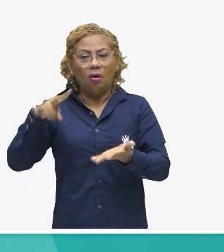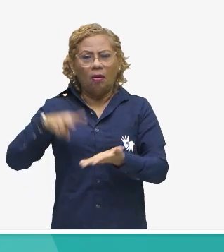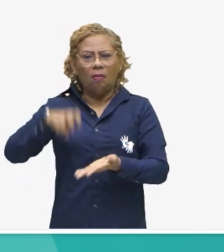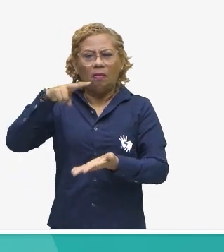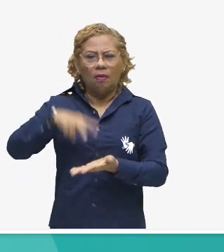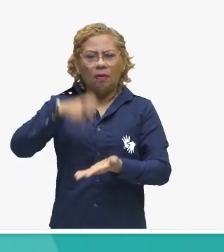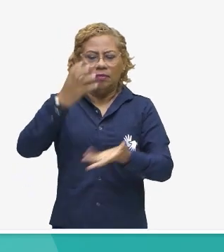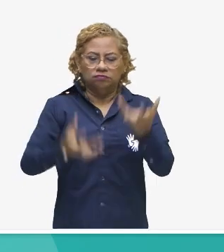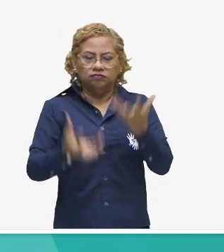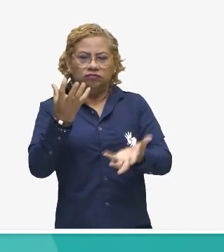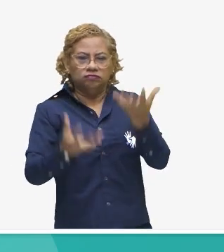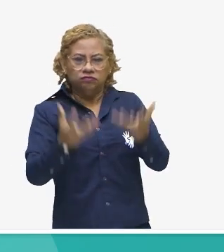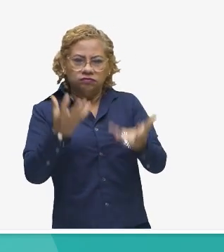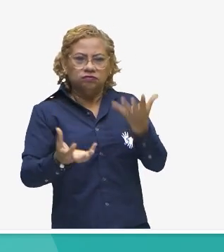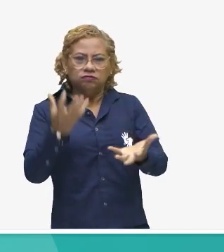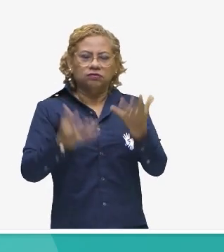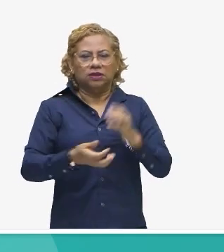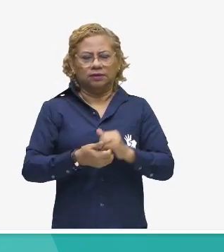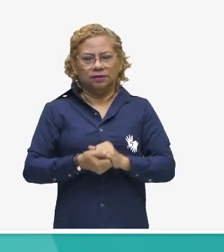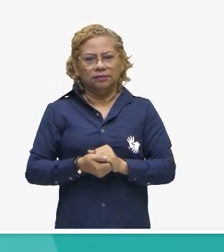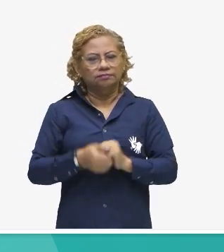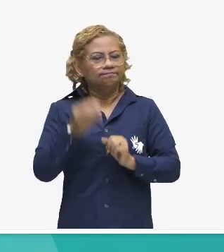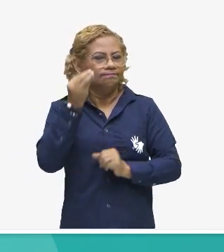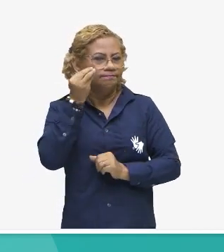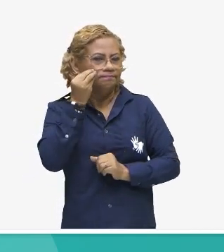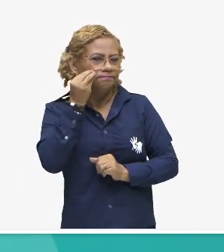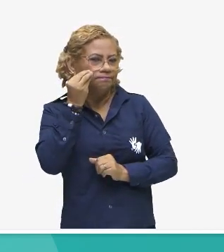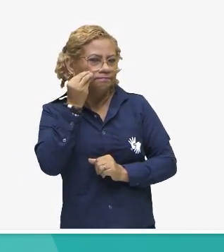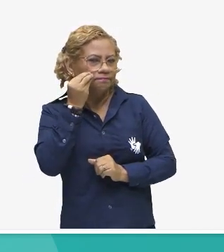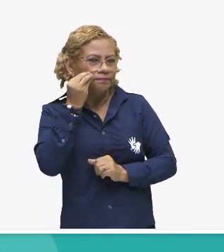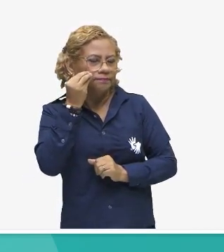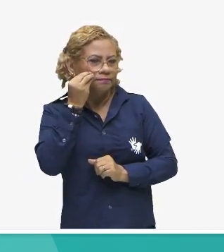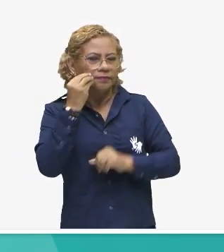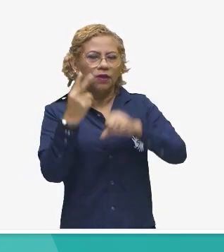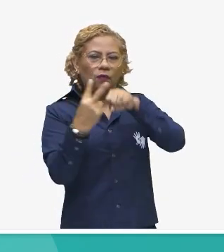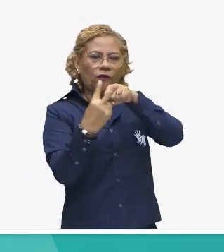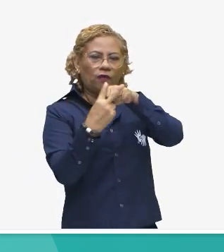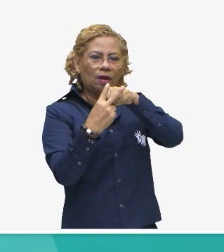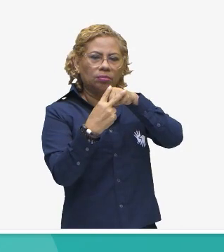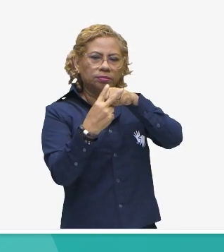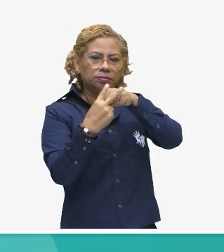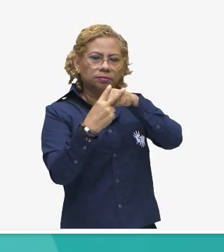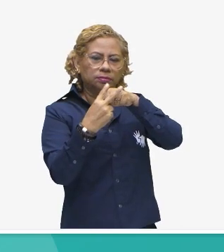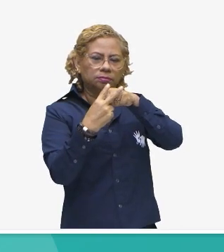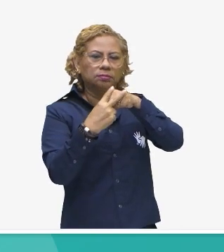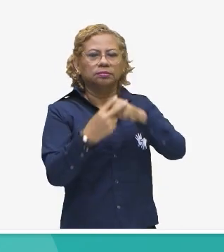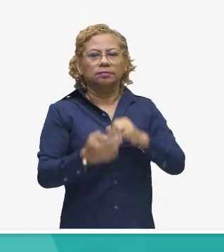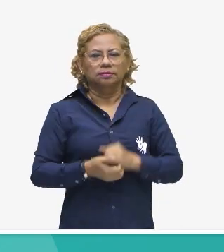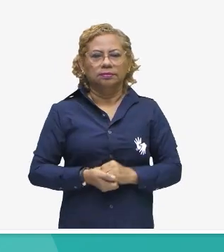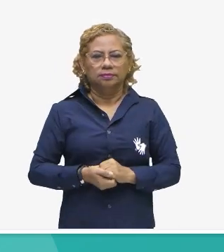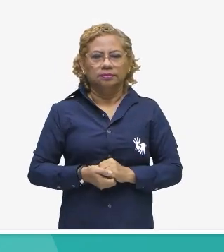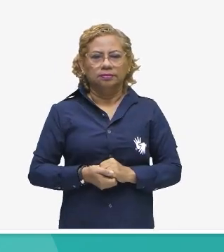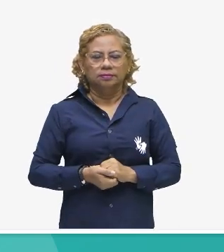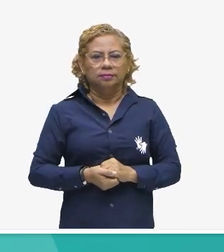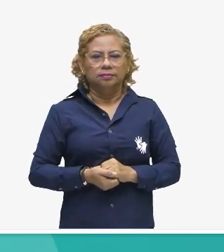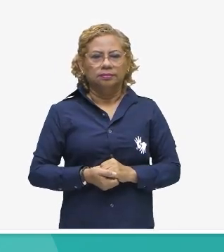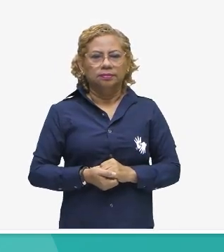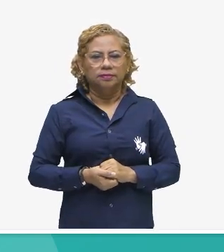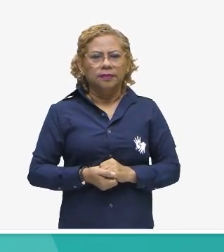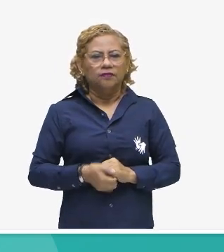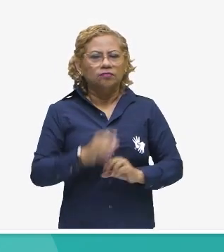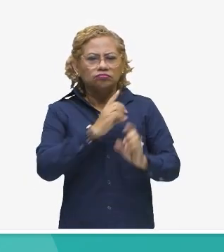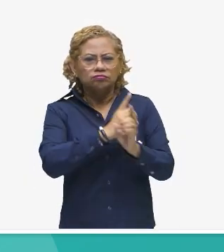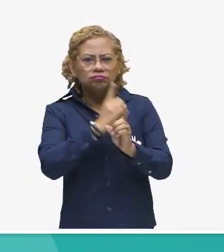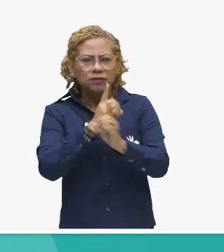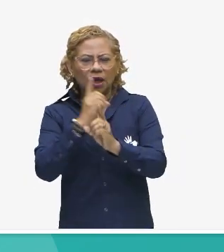Nós iremos verificar, né, os verbos que estão aqui em destaques e que